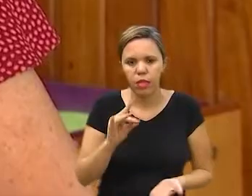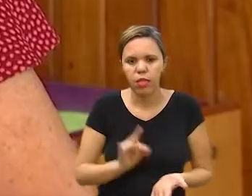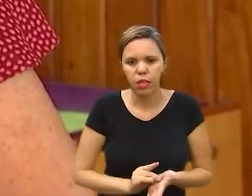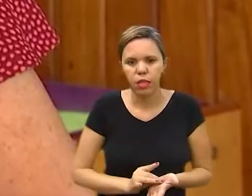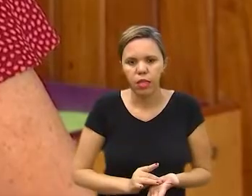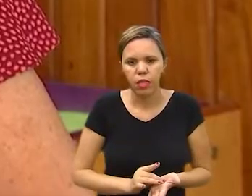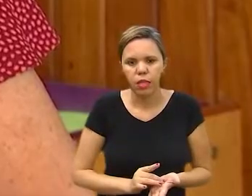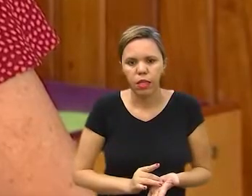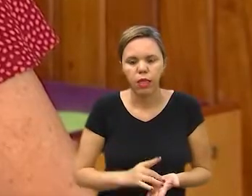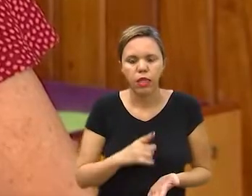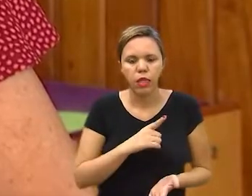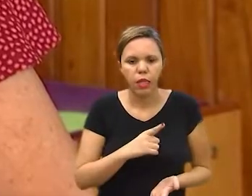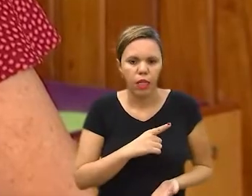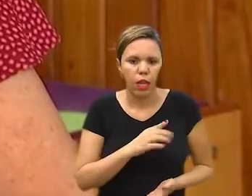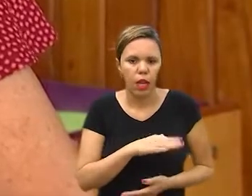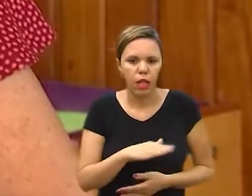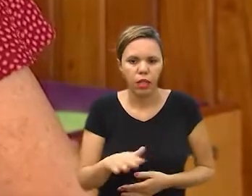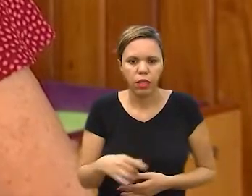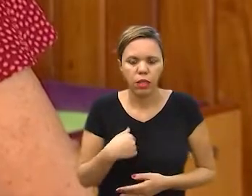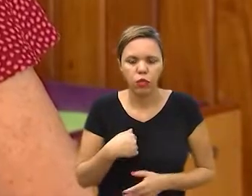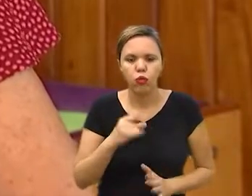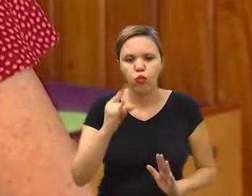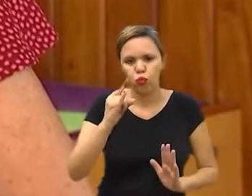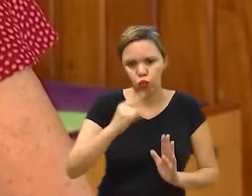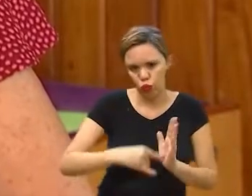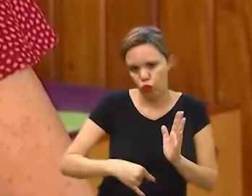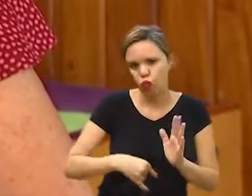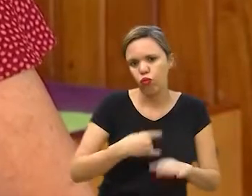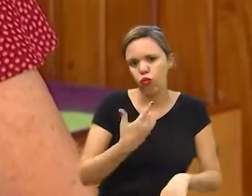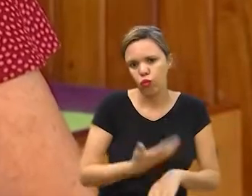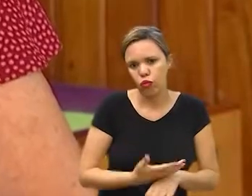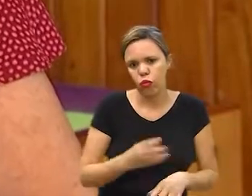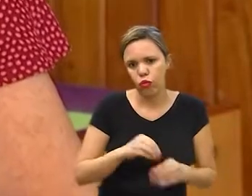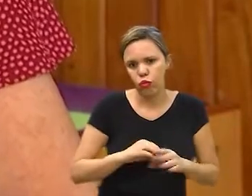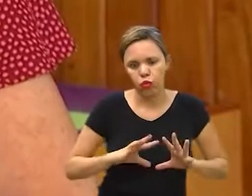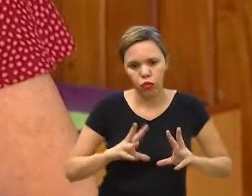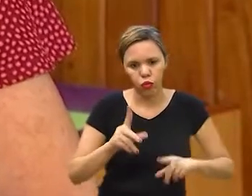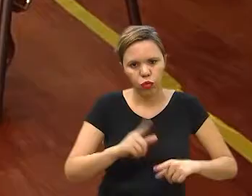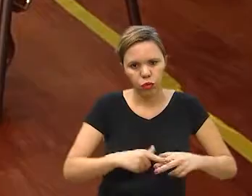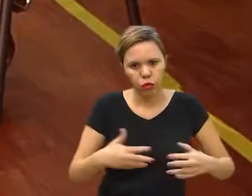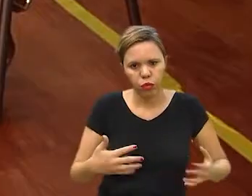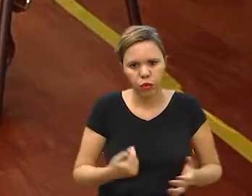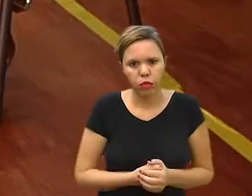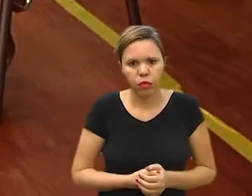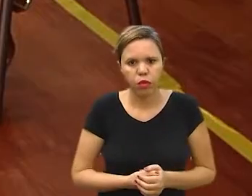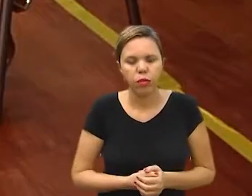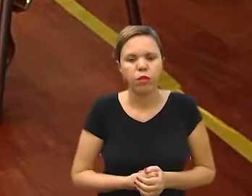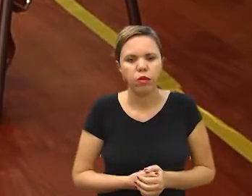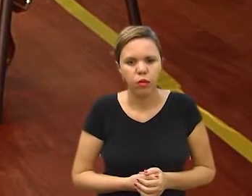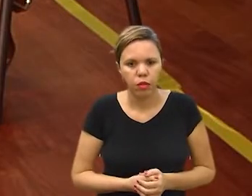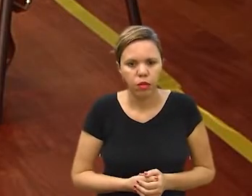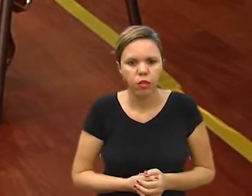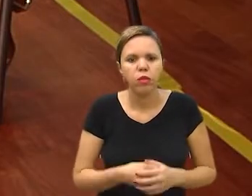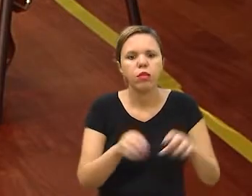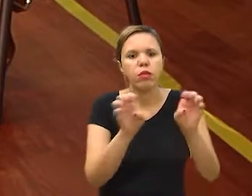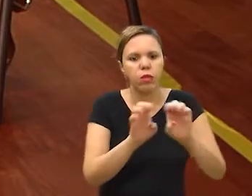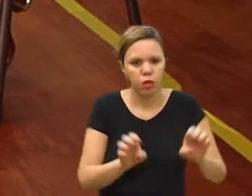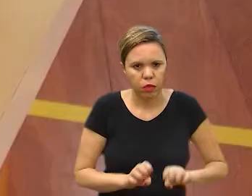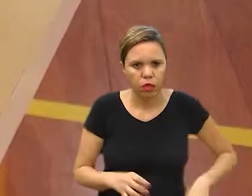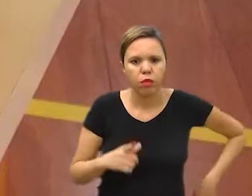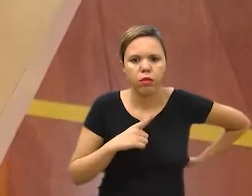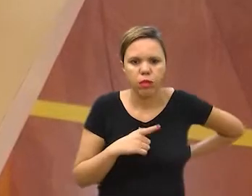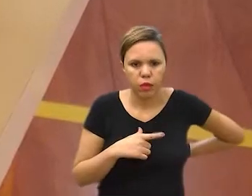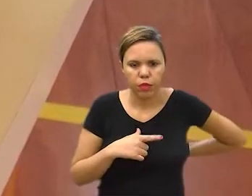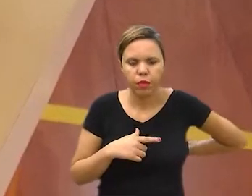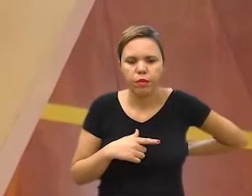em que nível que está a criança. O currículo dentro do Maria Montessori é todos esses materiais. É extremamente estruturado. Extremamente